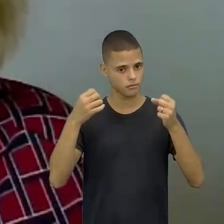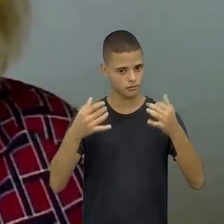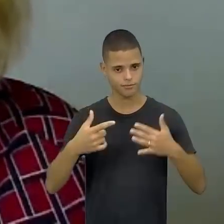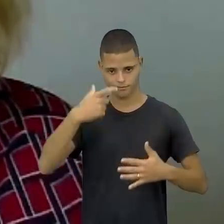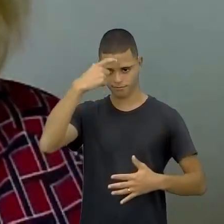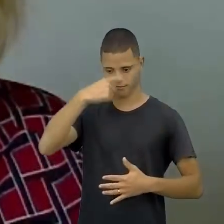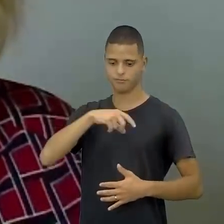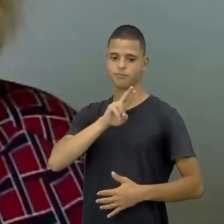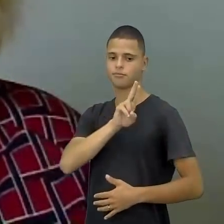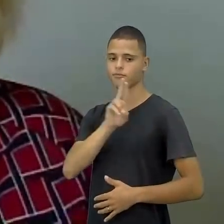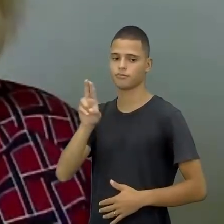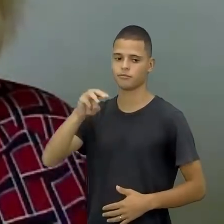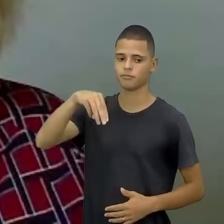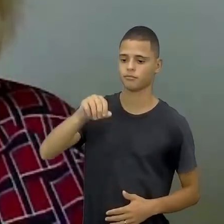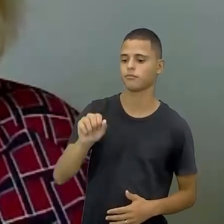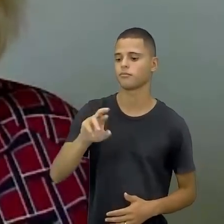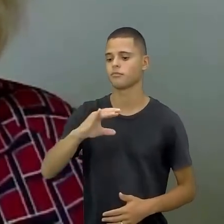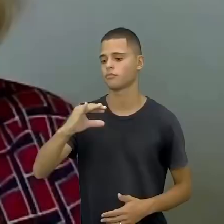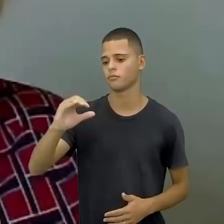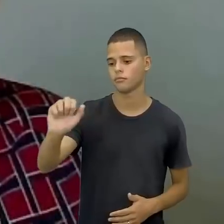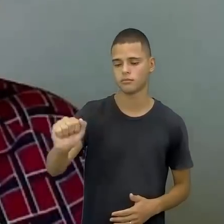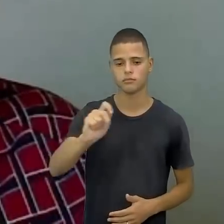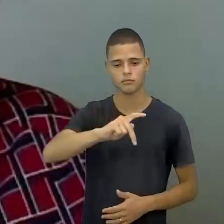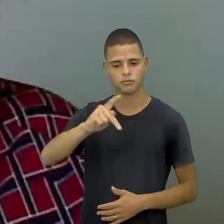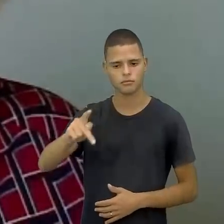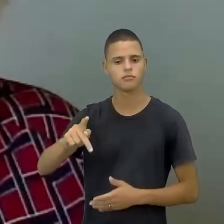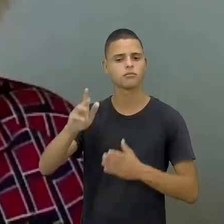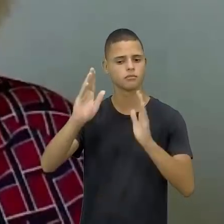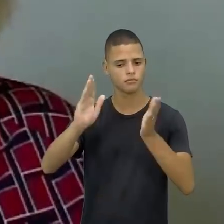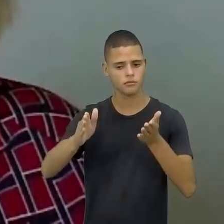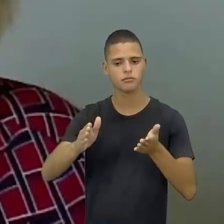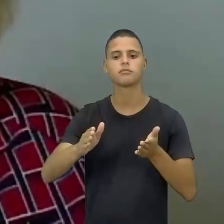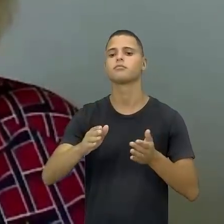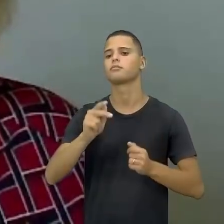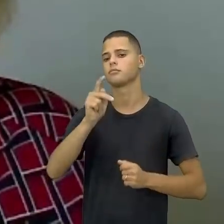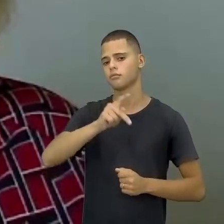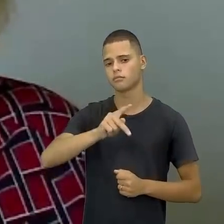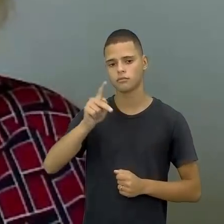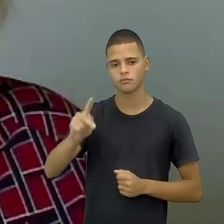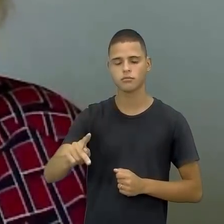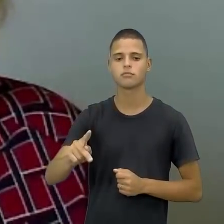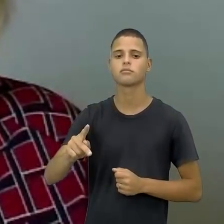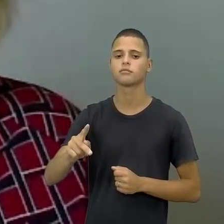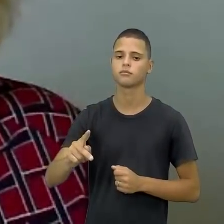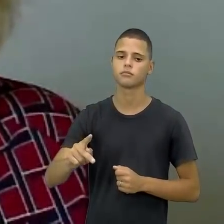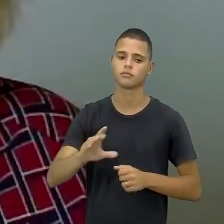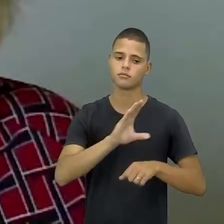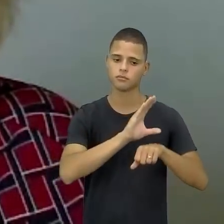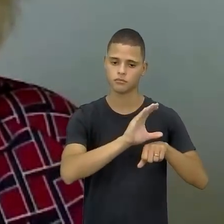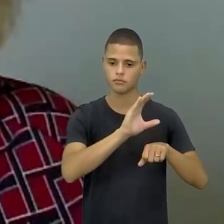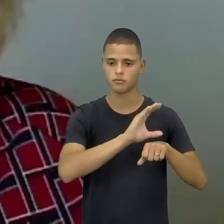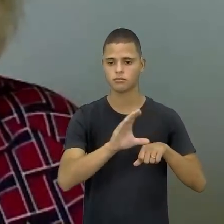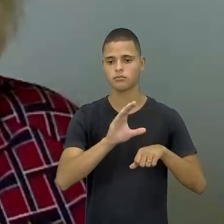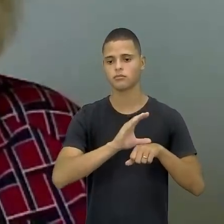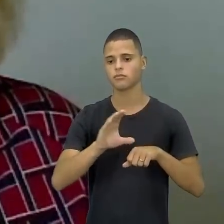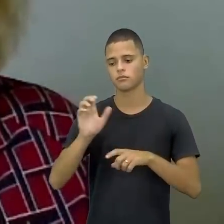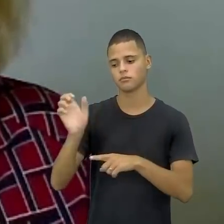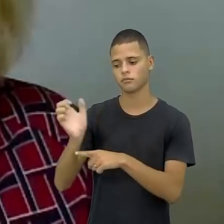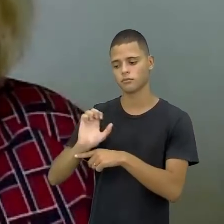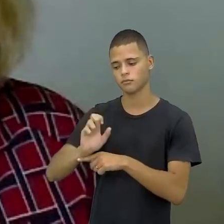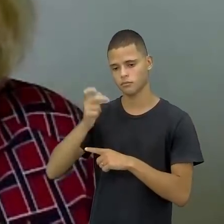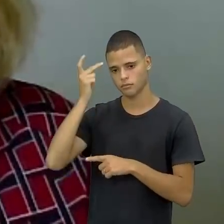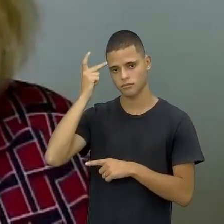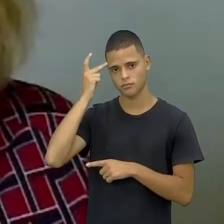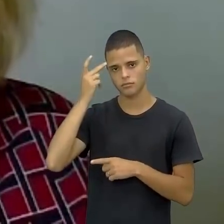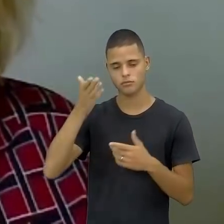de Matos Sanches, sou também professora, fui também professora concursada do Estado, e hoje atuo,